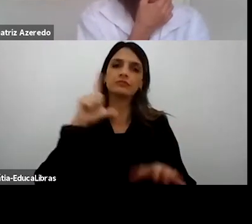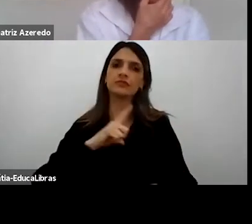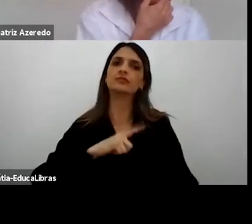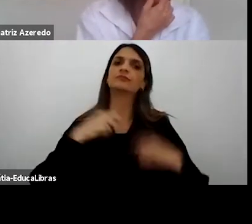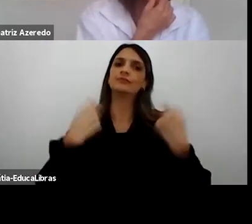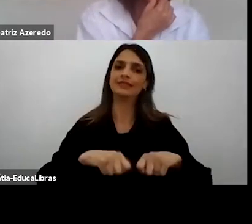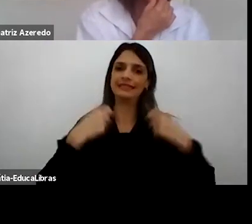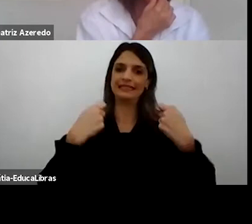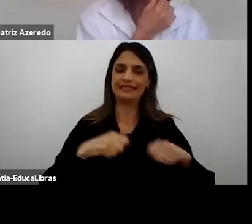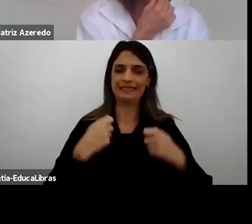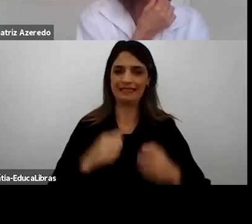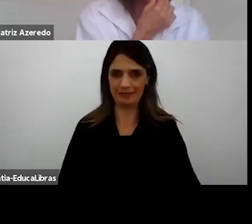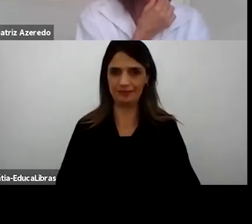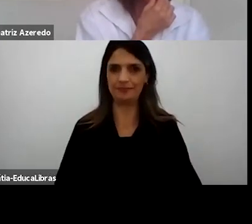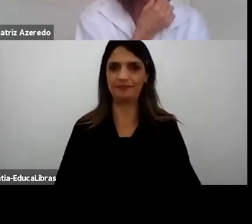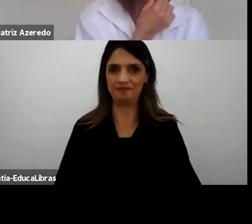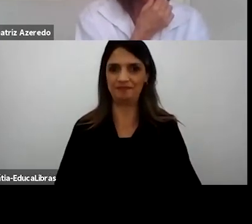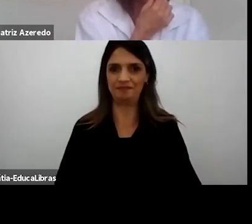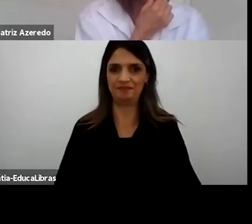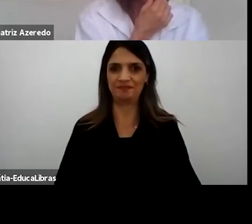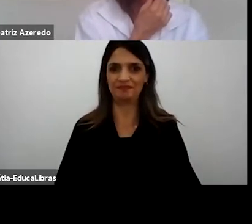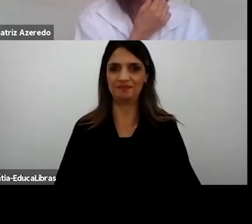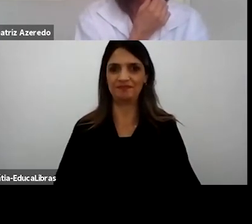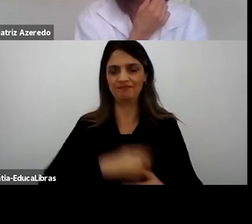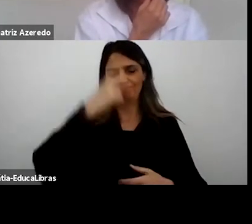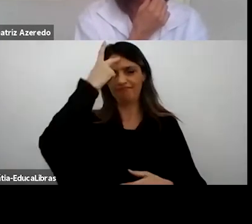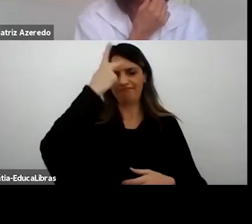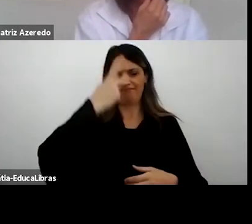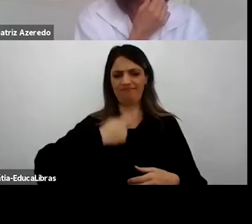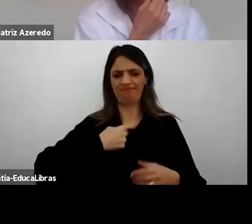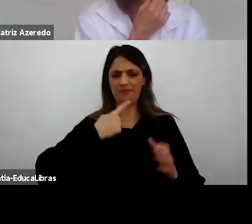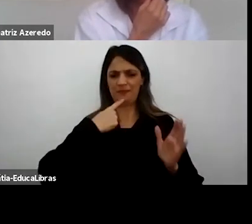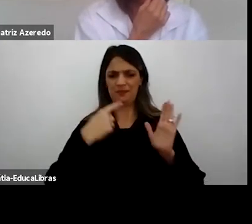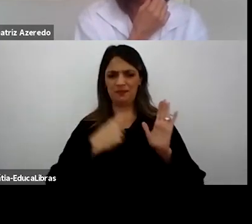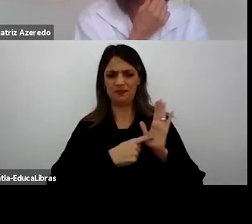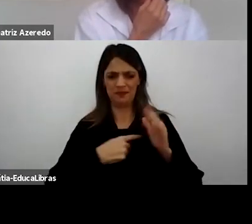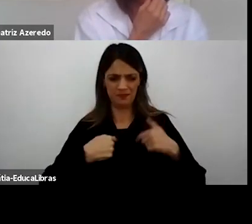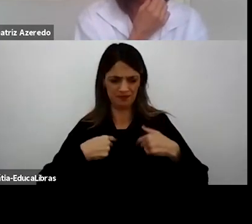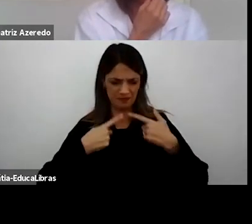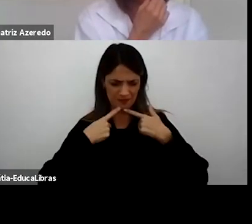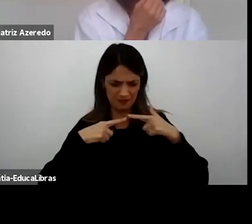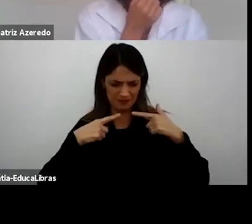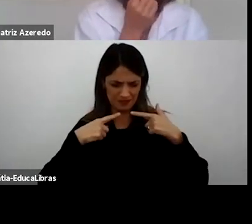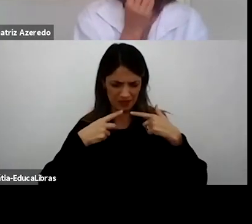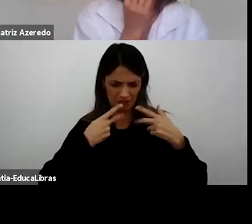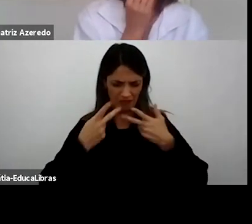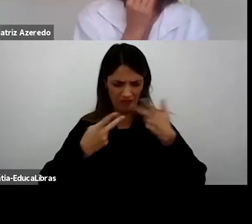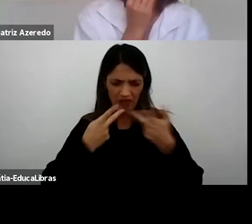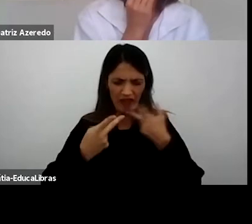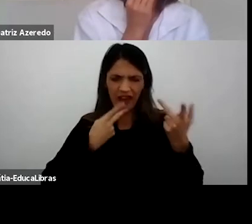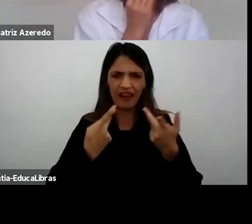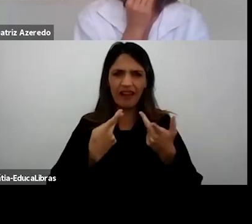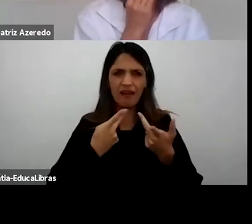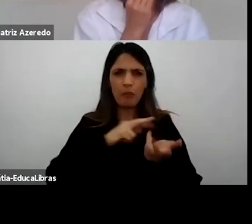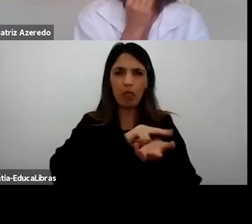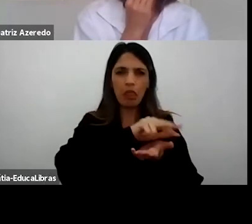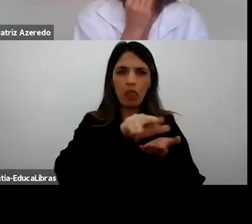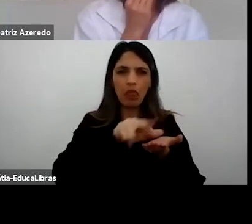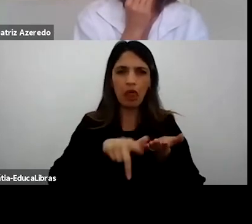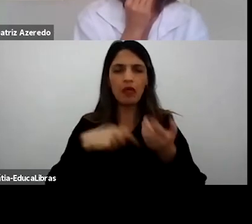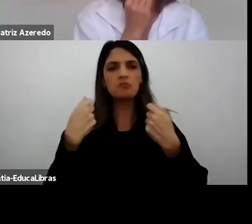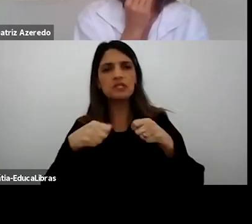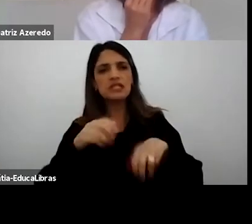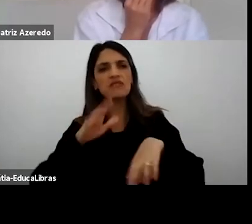gente fala também, a nossa autocrítica no movimento, né? Que a gente fala muito sobre o que é preciso ser